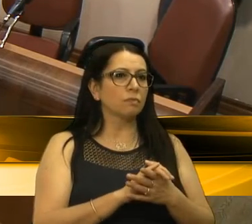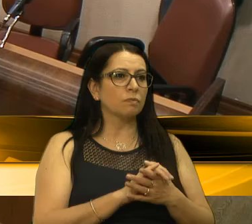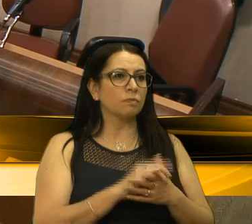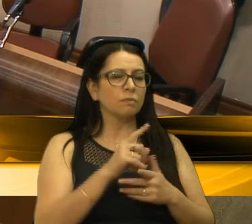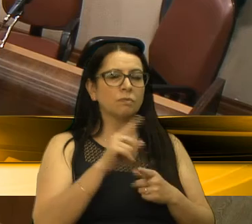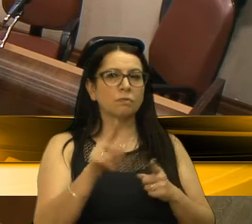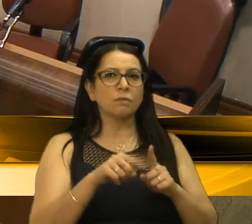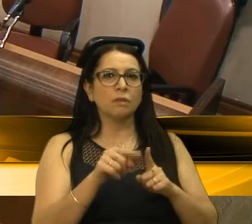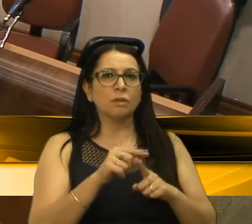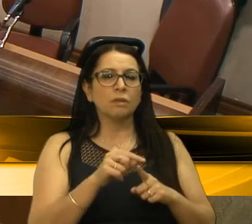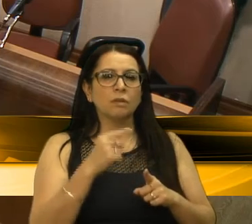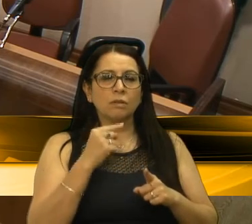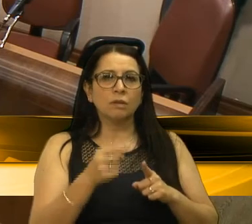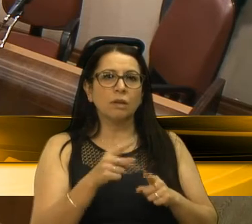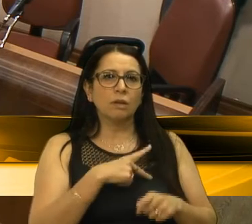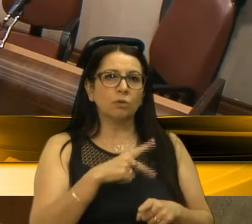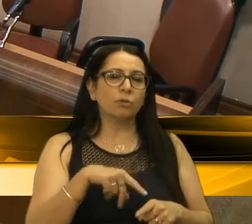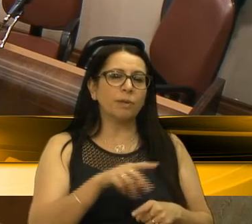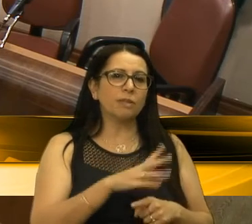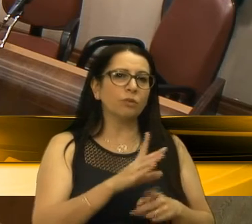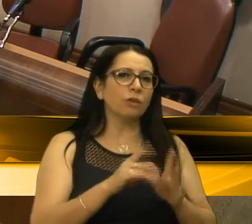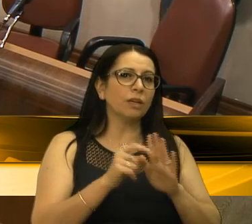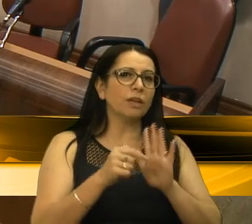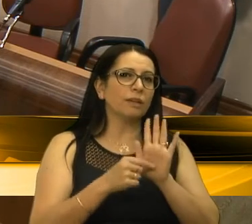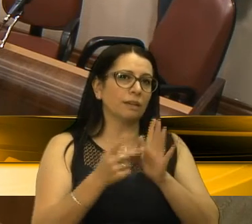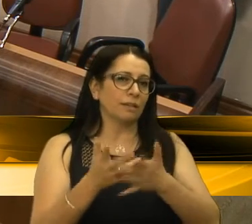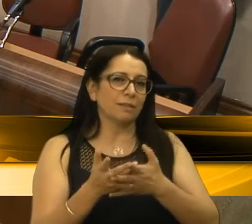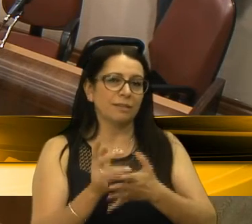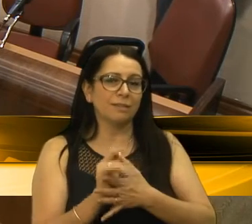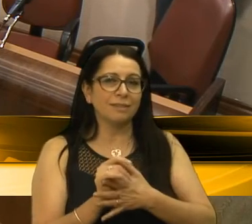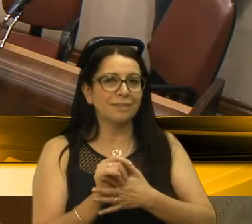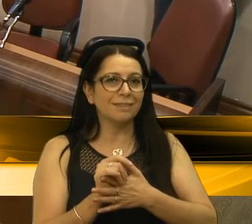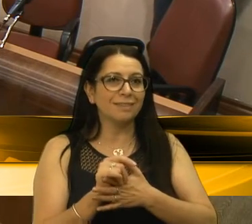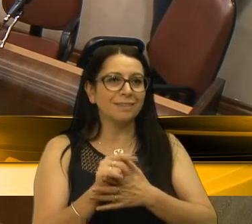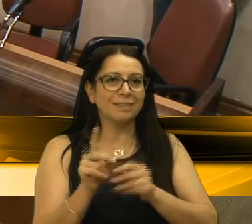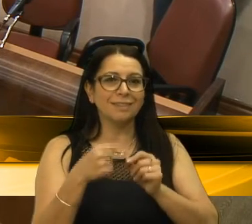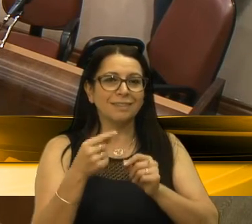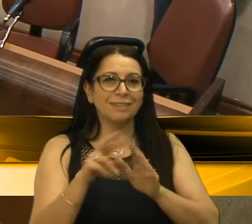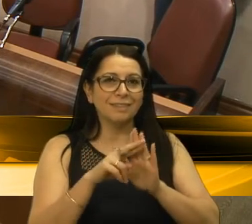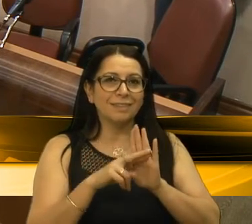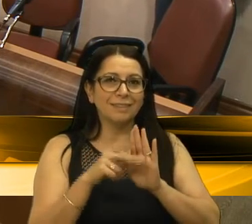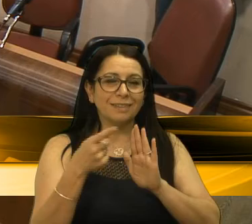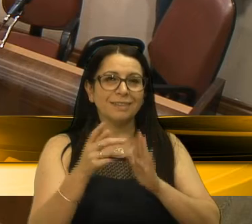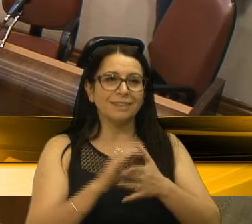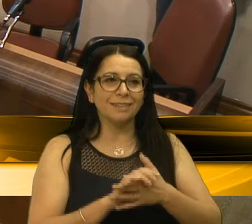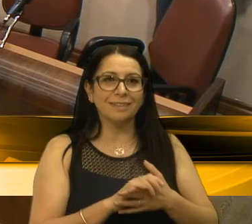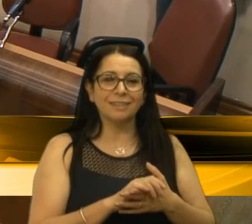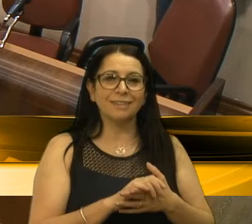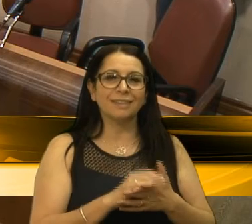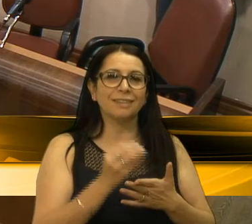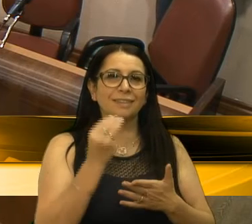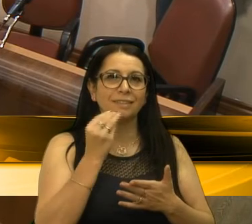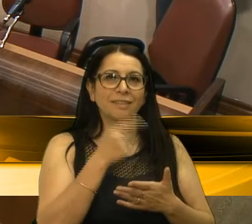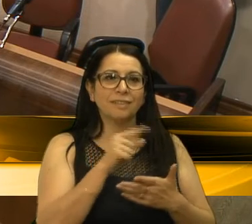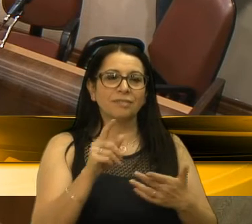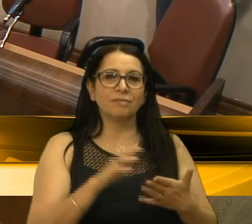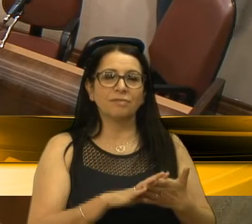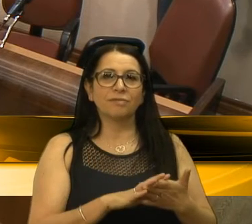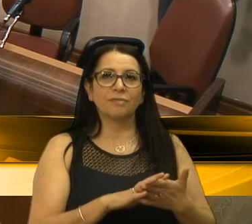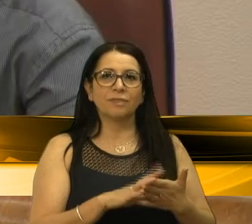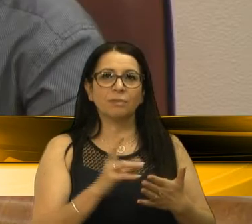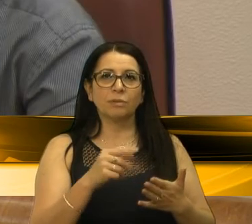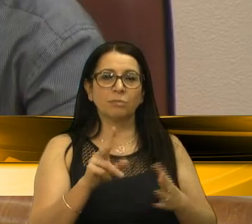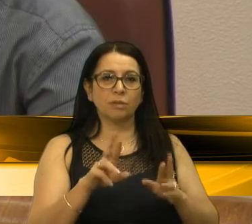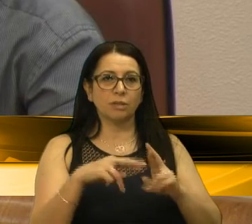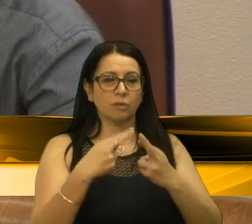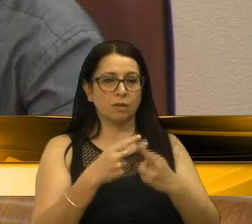digo a mesa diretora e o seu presidente, mais uma vez, não cumpriram com o seu papel, com aquilo que o seu próprio regimento interno diz. Obviamente, senhores, o que aconteceu? Viemos para a reunião